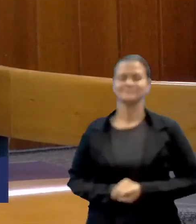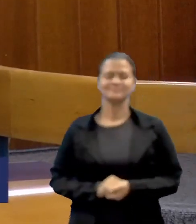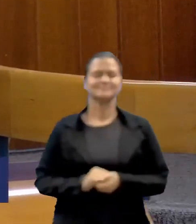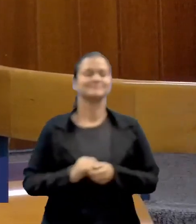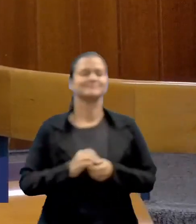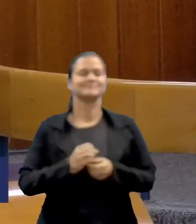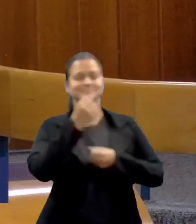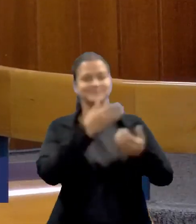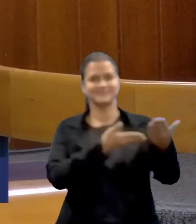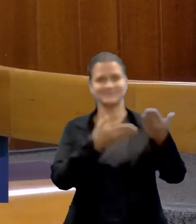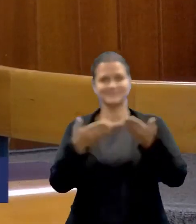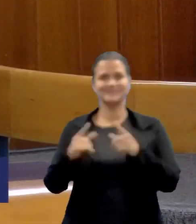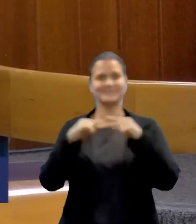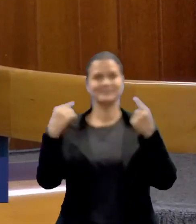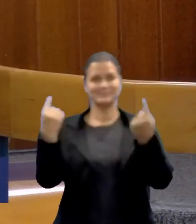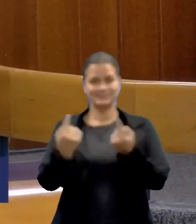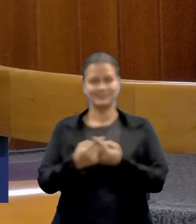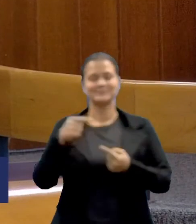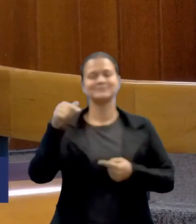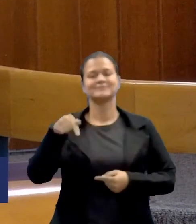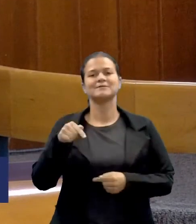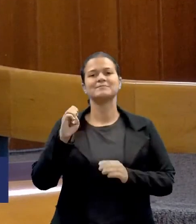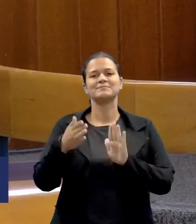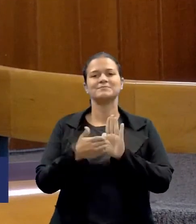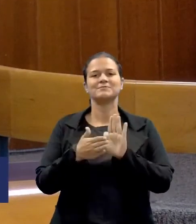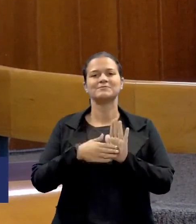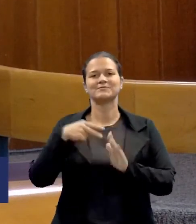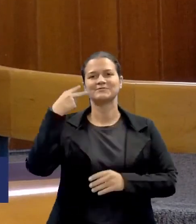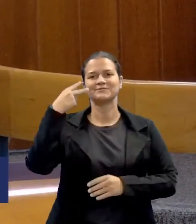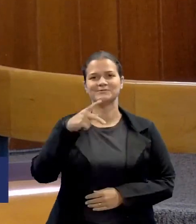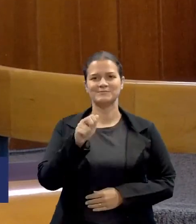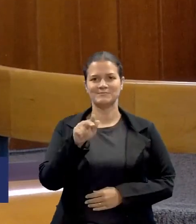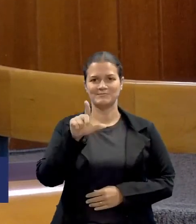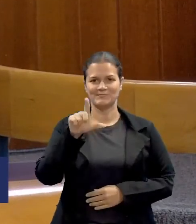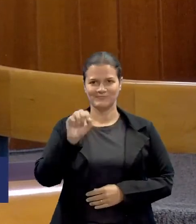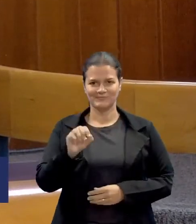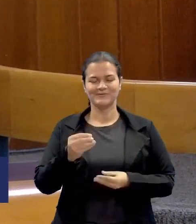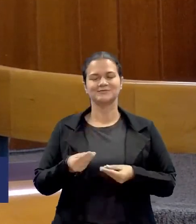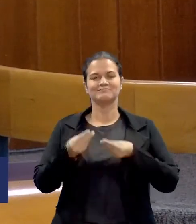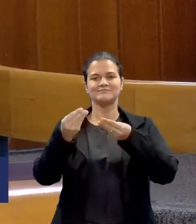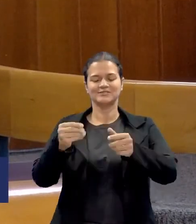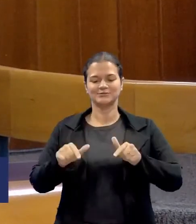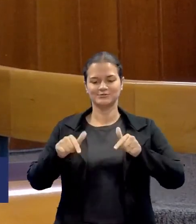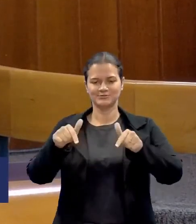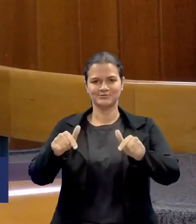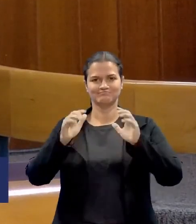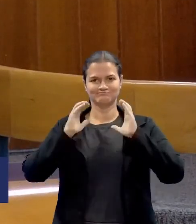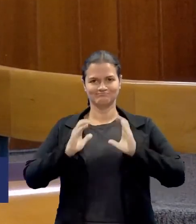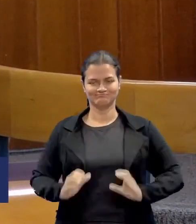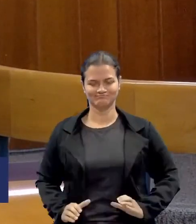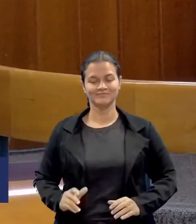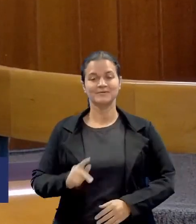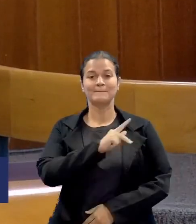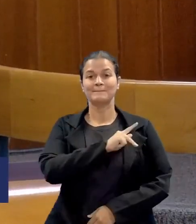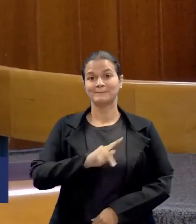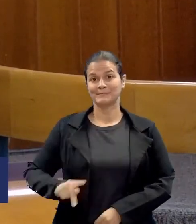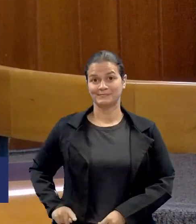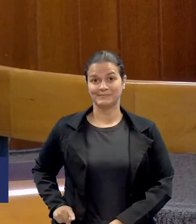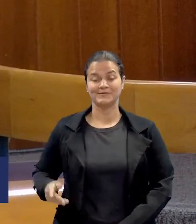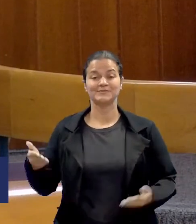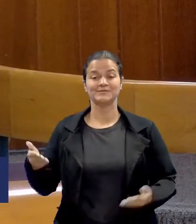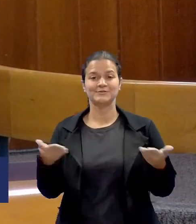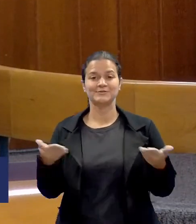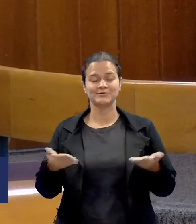pelo vereador Paulo Magalhães. Para presidir a mesa desta sessão solene, convidamos